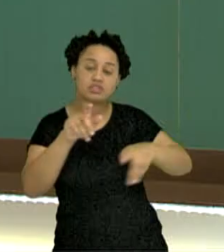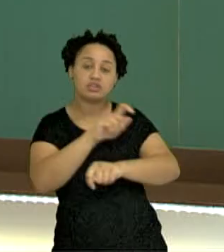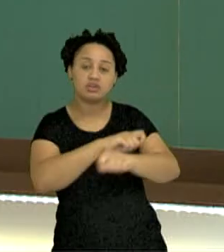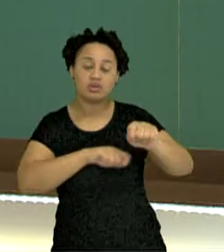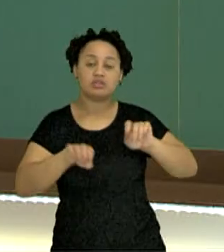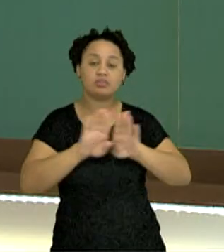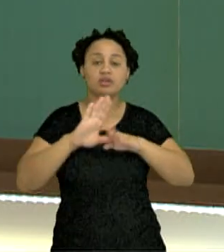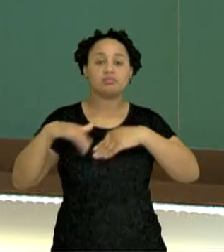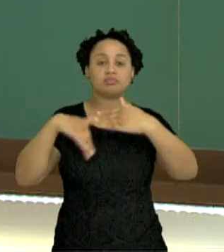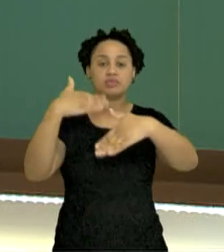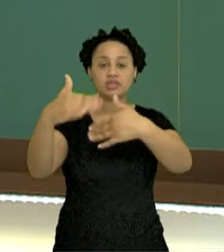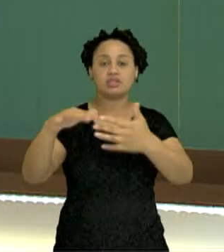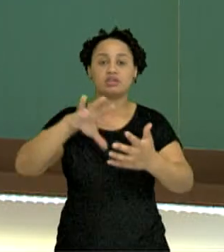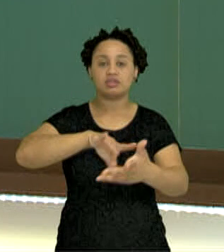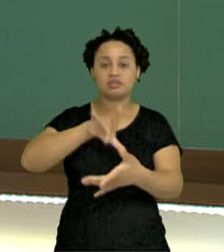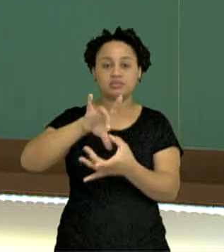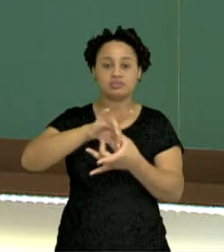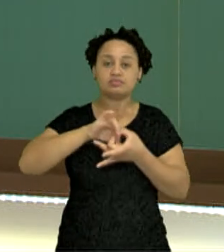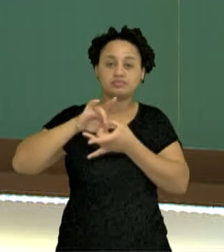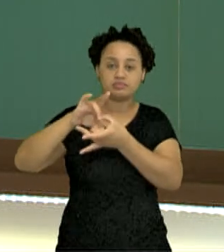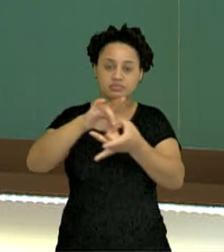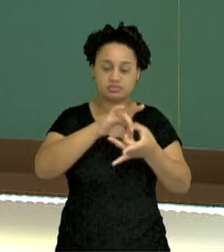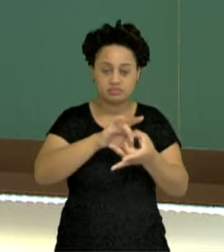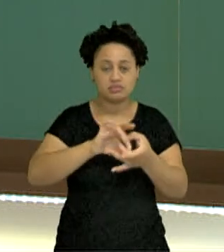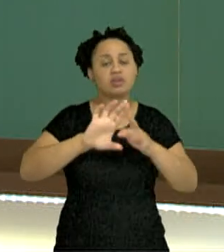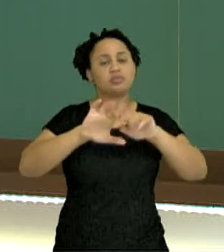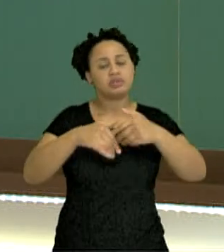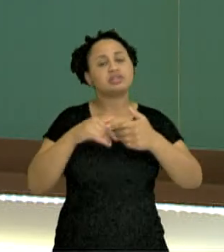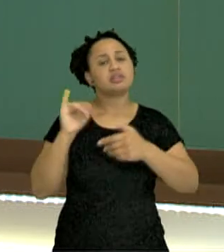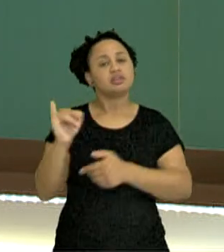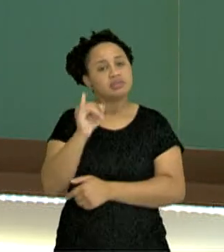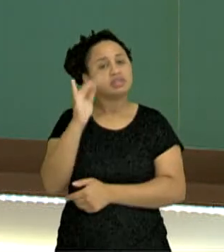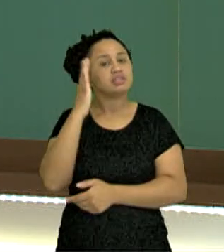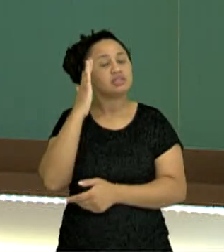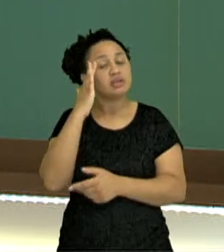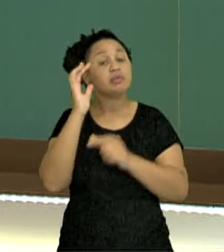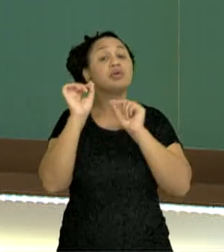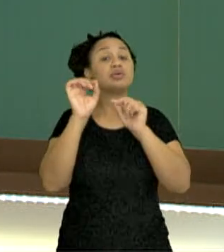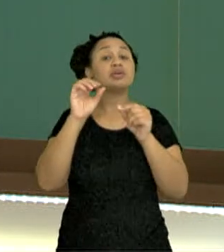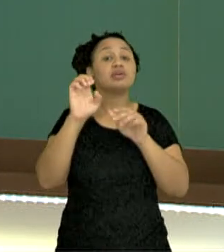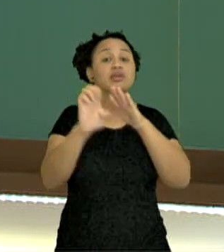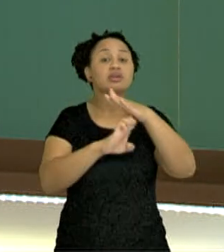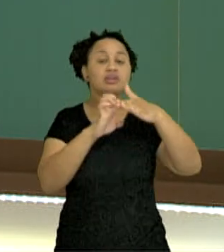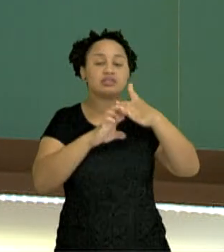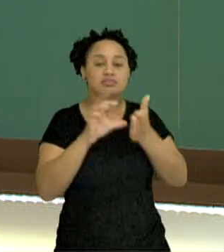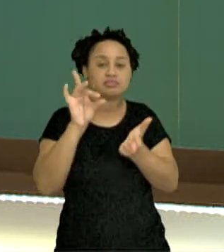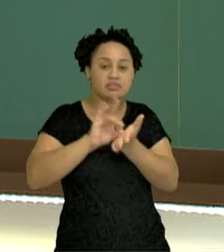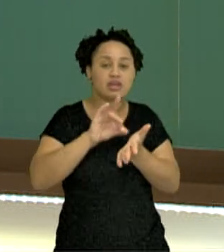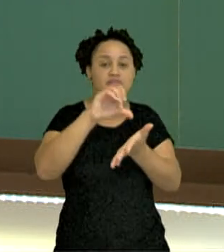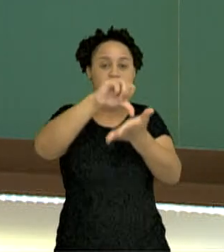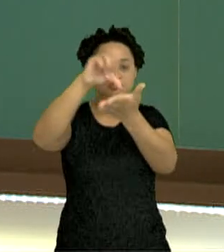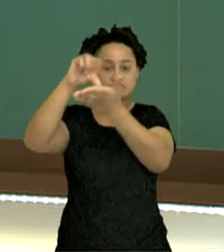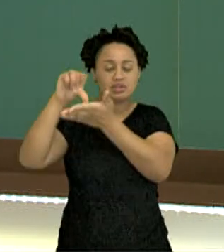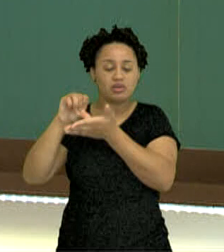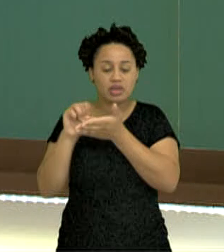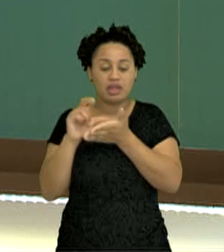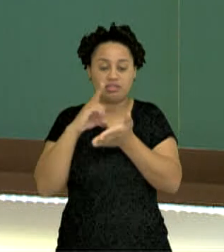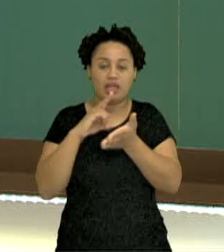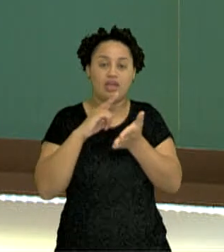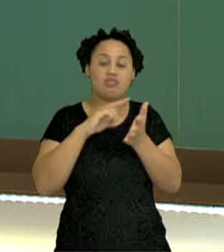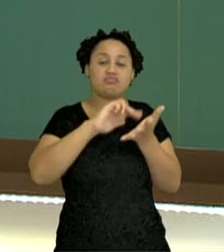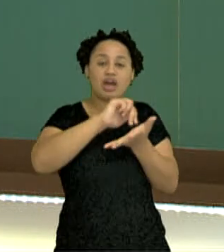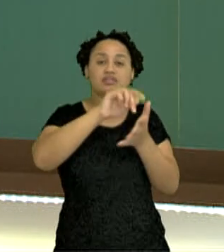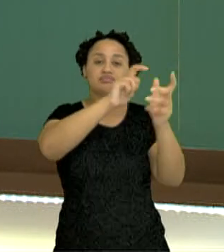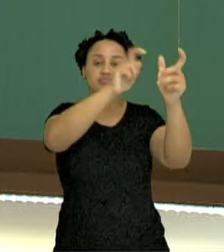isso é importante que a gente consiga definir o que são empresas transnacionais, que são aquelas empresas que estão estabelecidas em várias partes